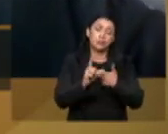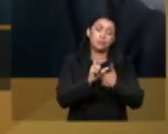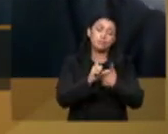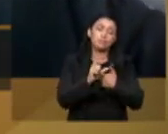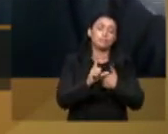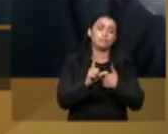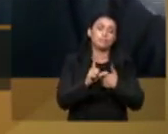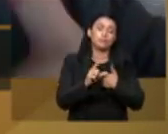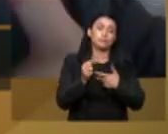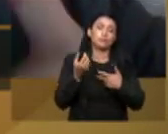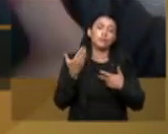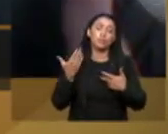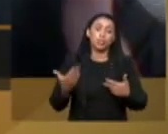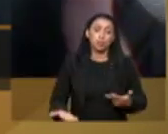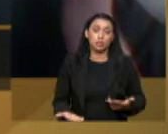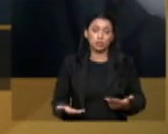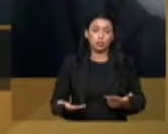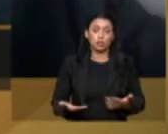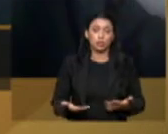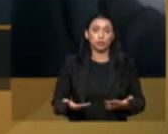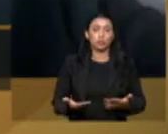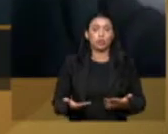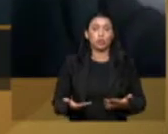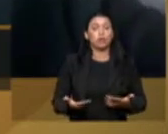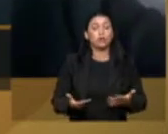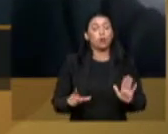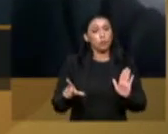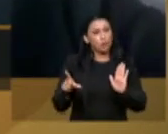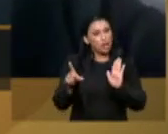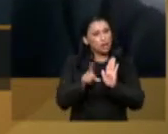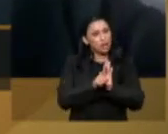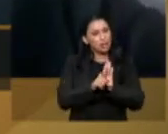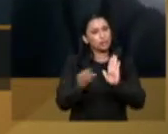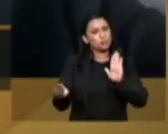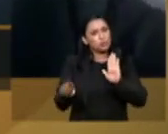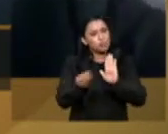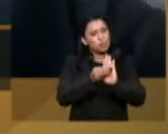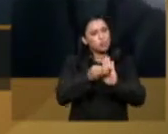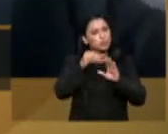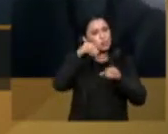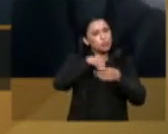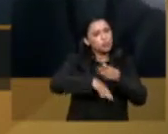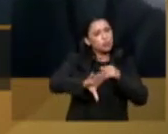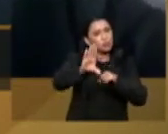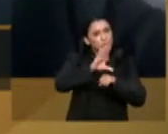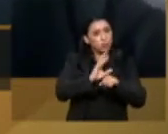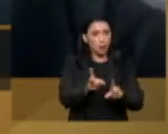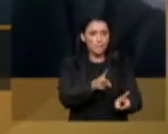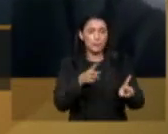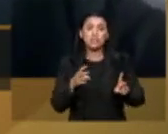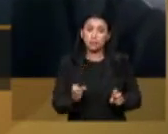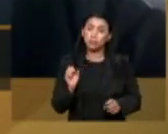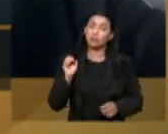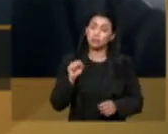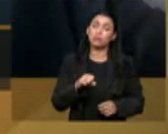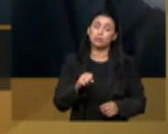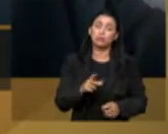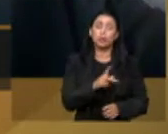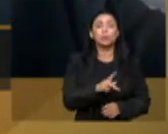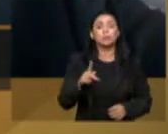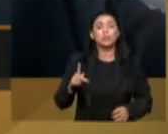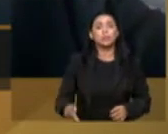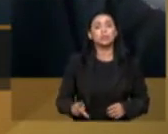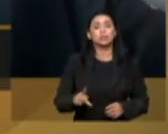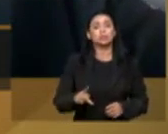E, defrontando-me com a lei delegada nos termos da Constituição, percebo que sim, o presidente